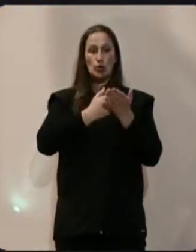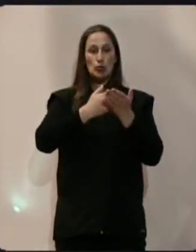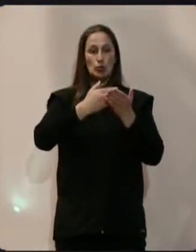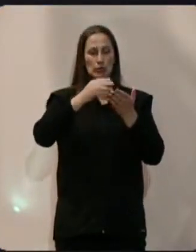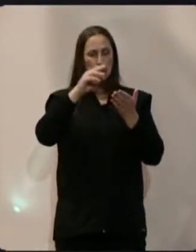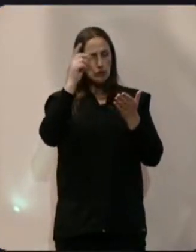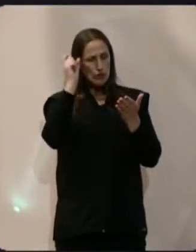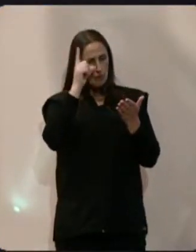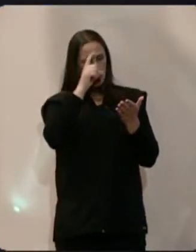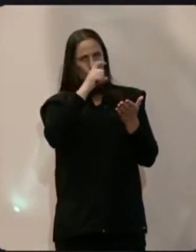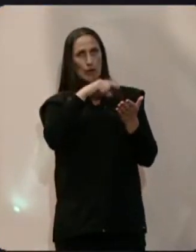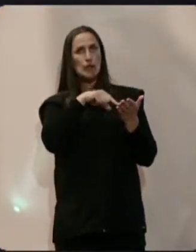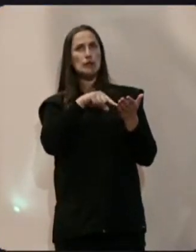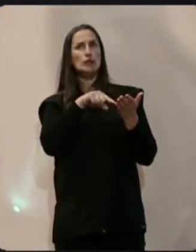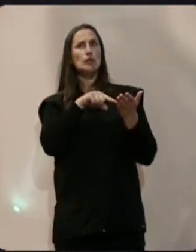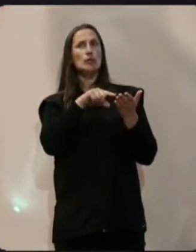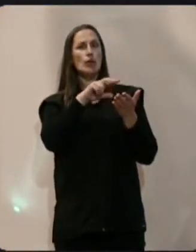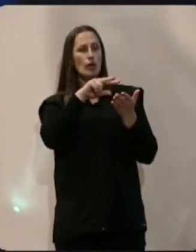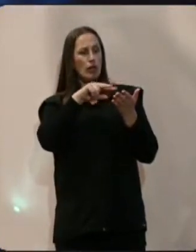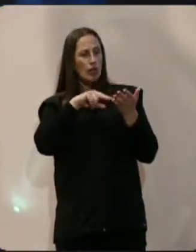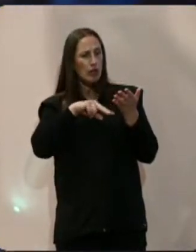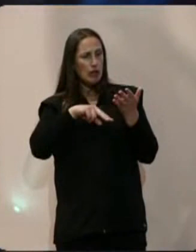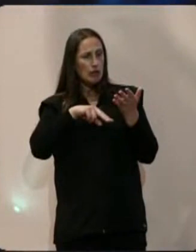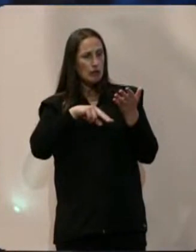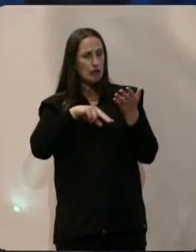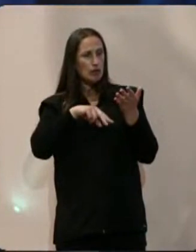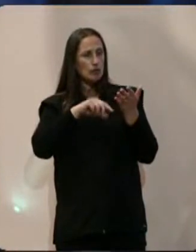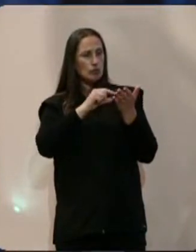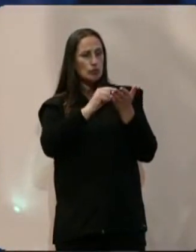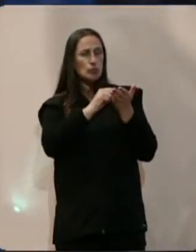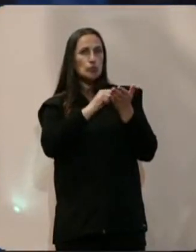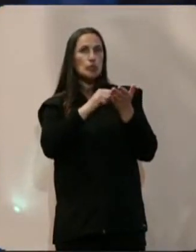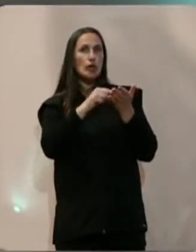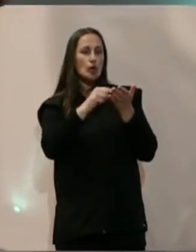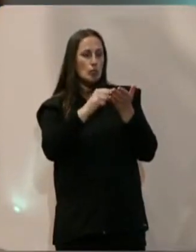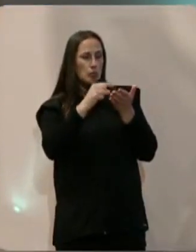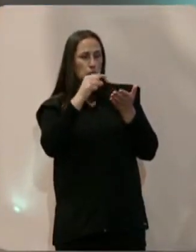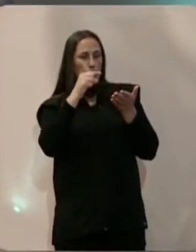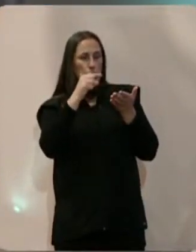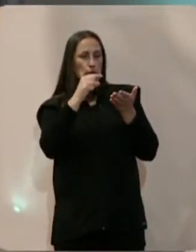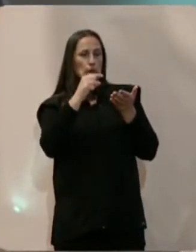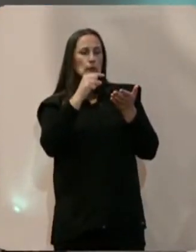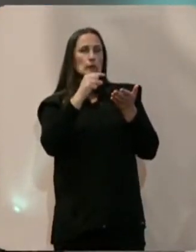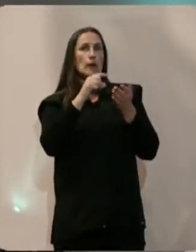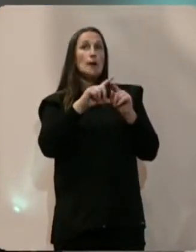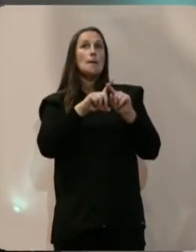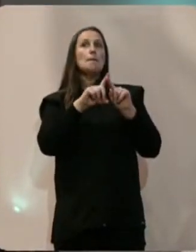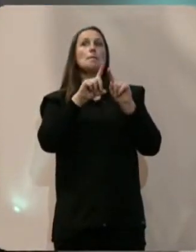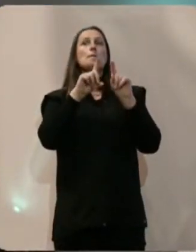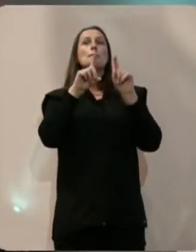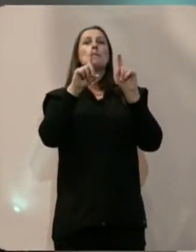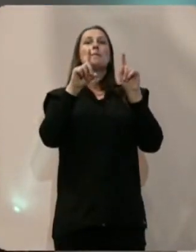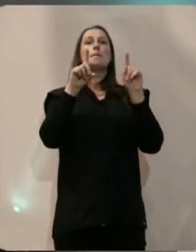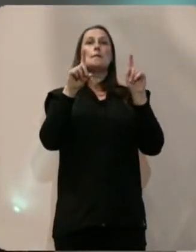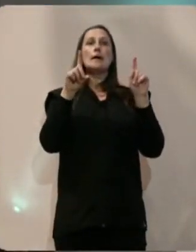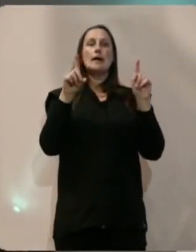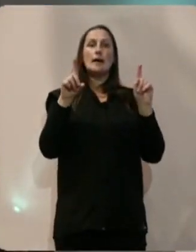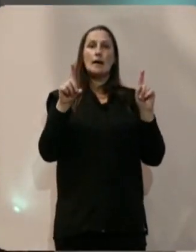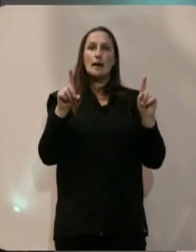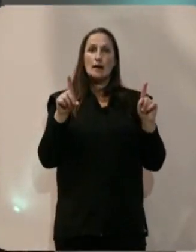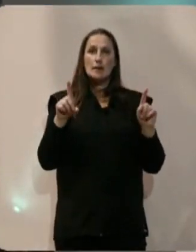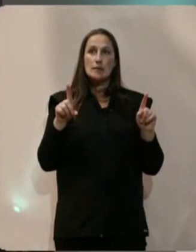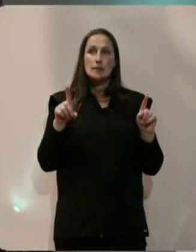complicados, piores, tem um trechinho da Bíblia que diz assim: mas apesar de tudo isso,